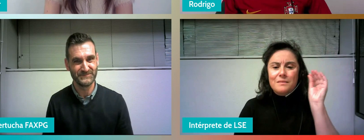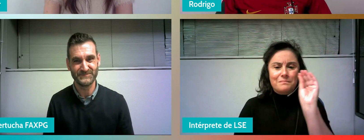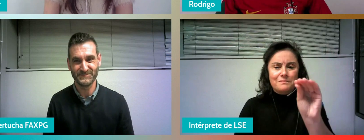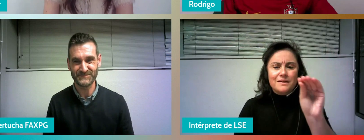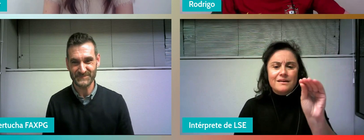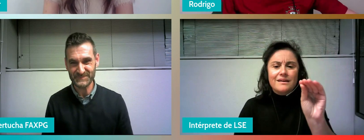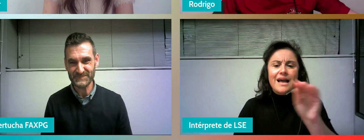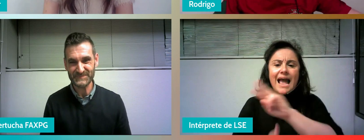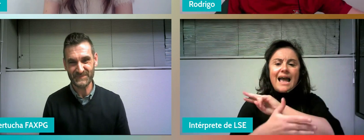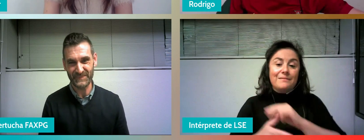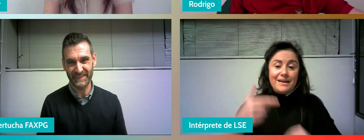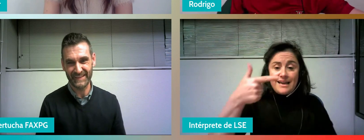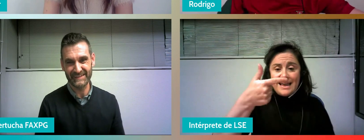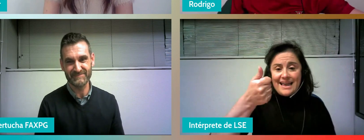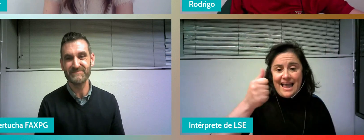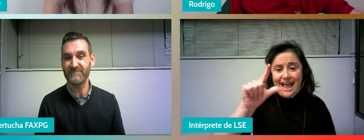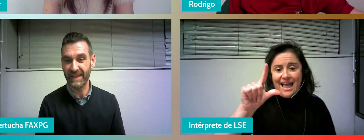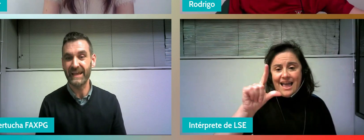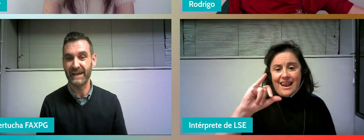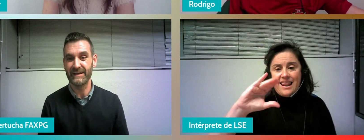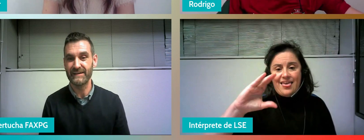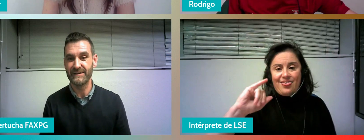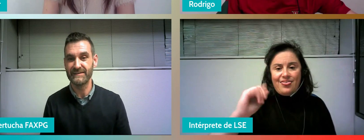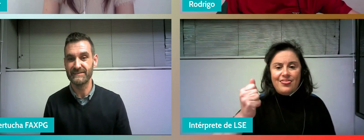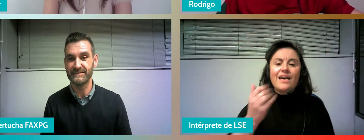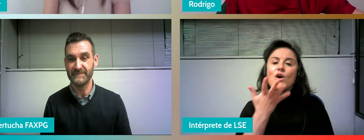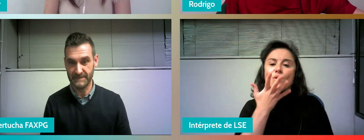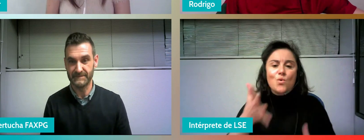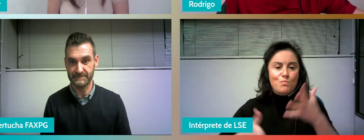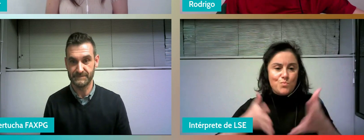dicimos Galicia en lingua de signos?